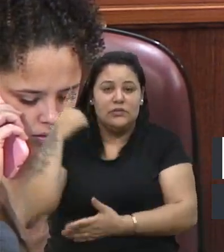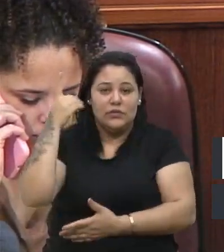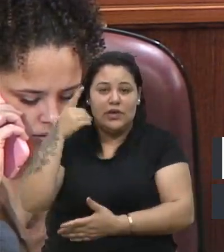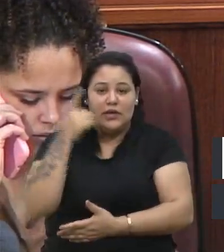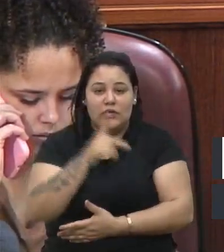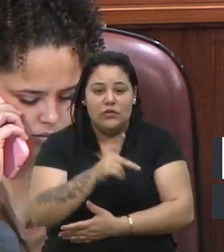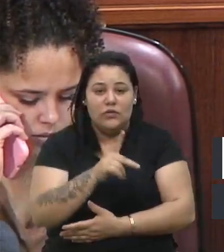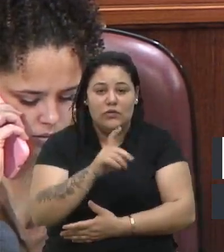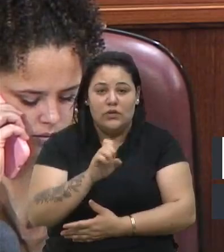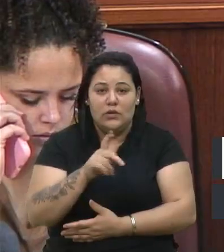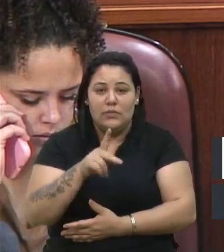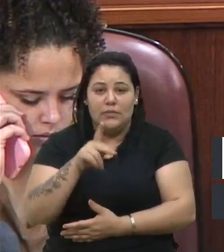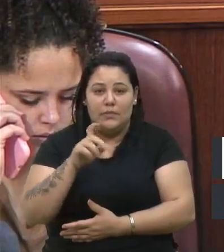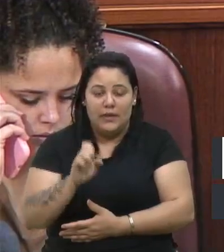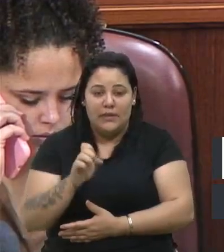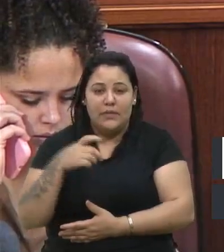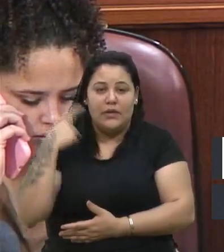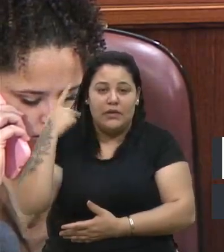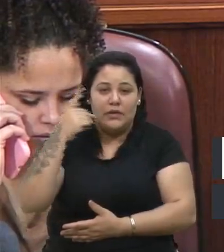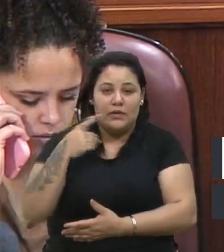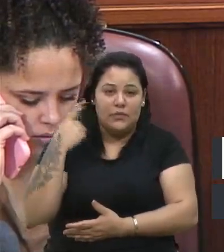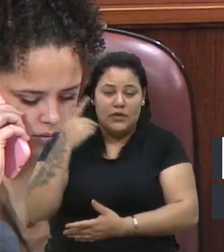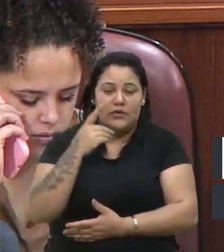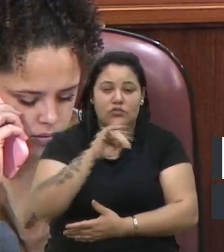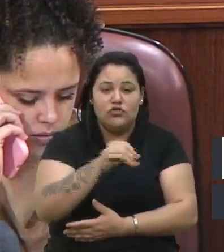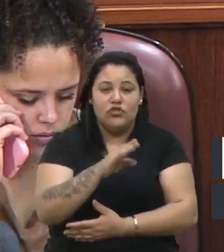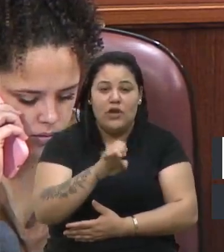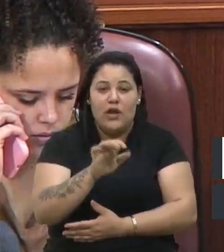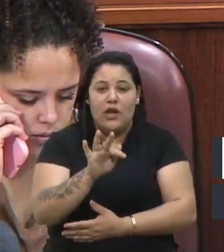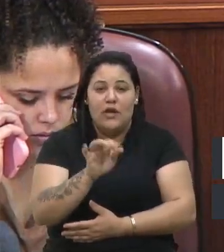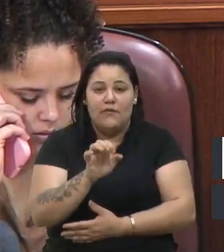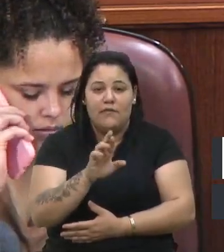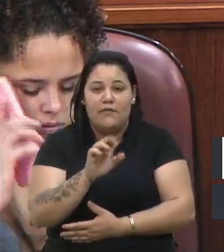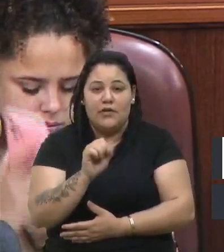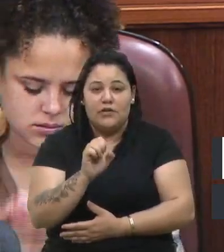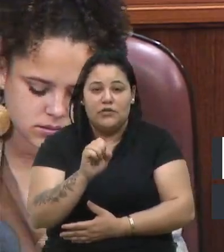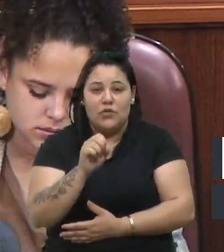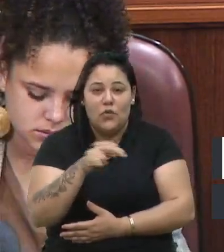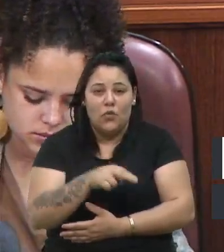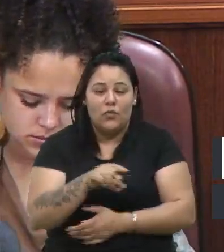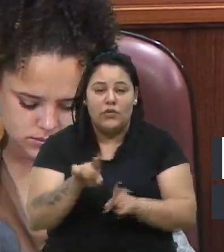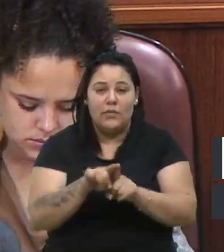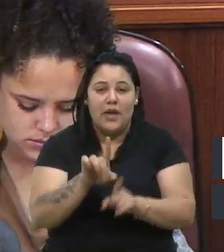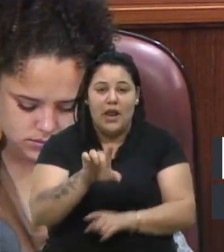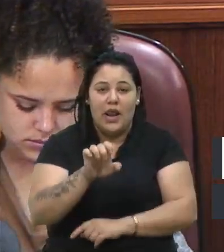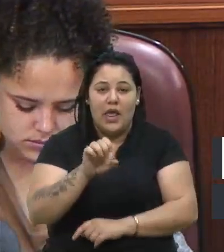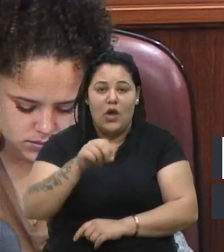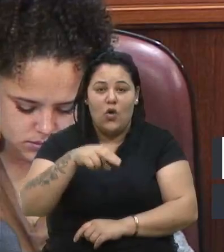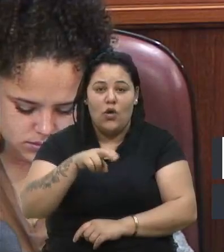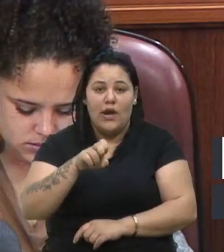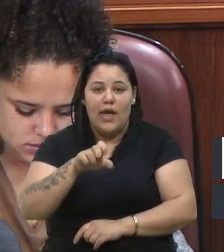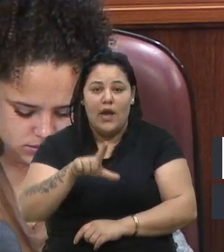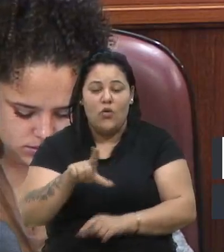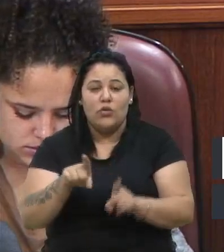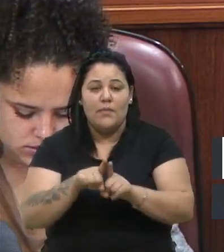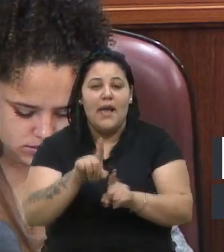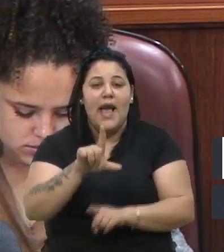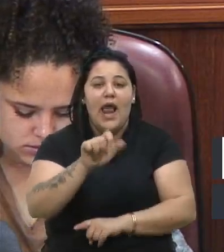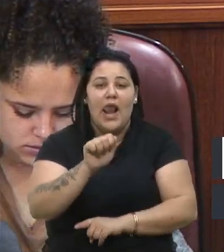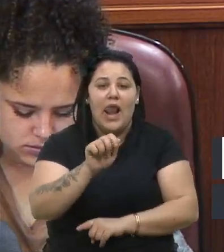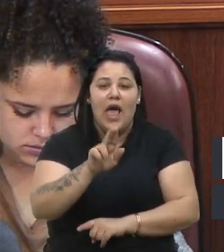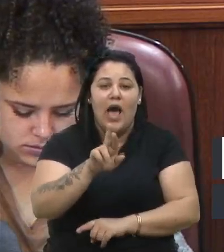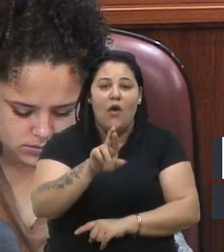deputado Jefferson, o deputado Leonel Hadi, como vários outros deputados, a deputada Laura Cito, são parceiros.